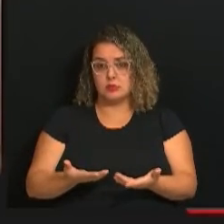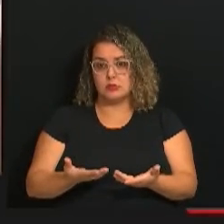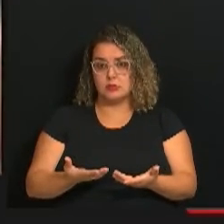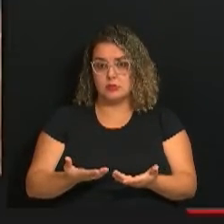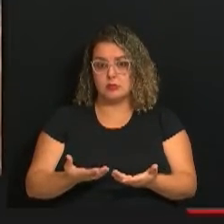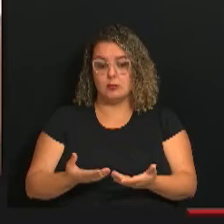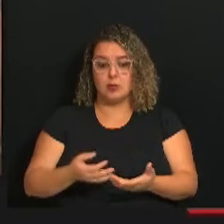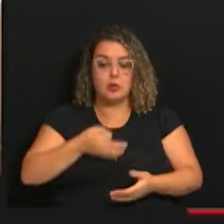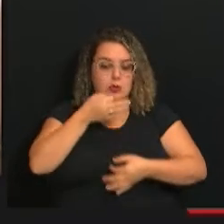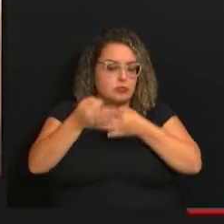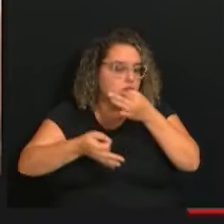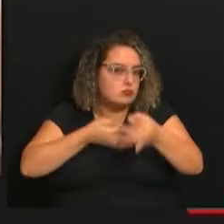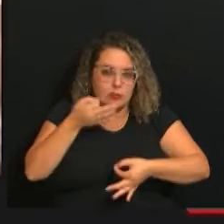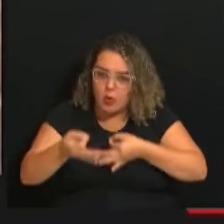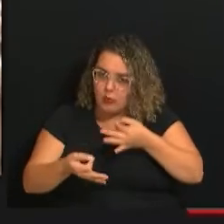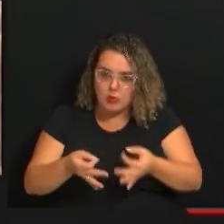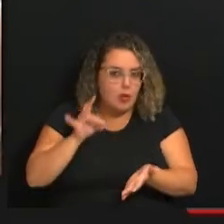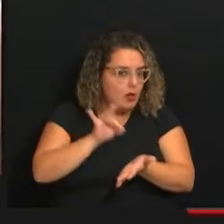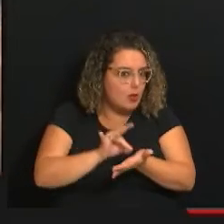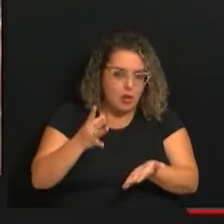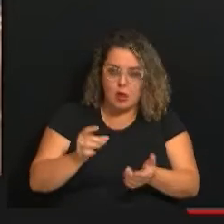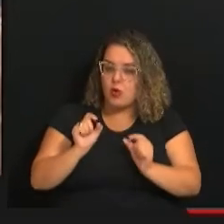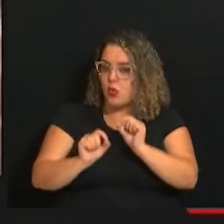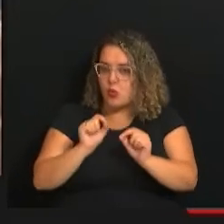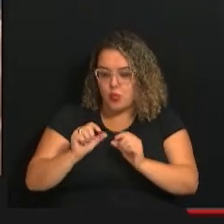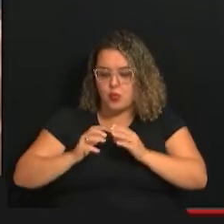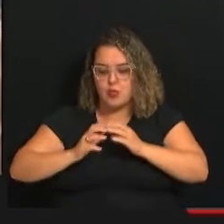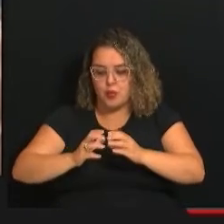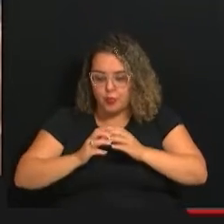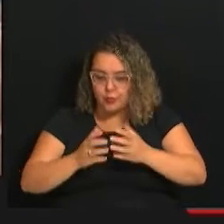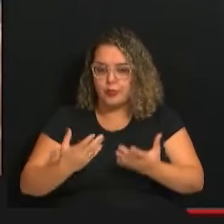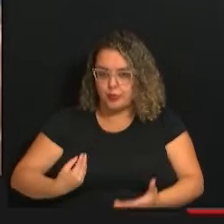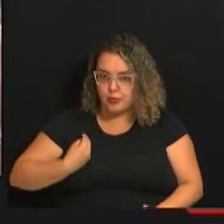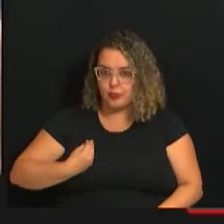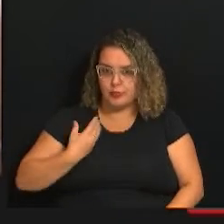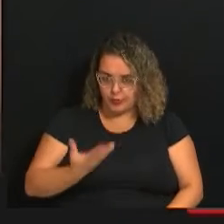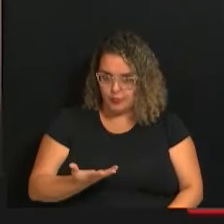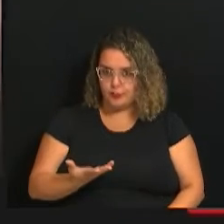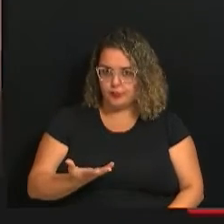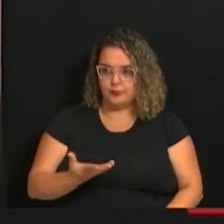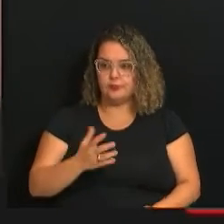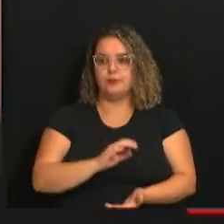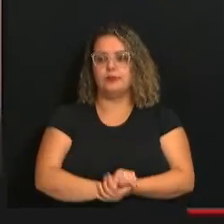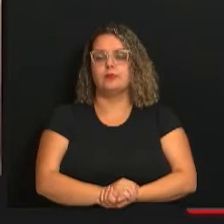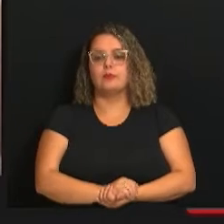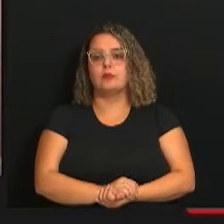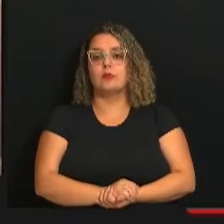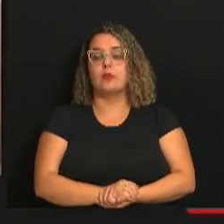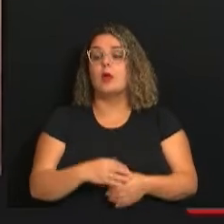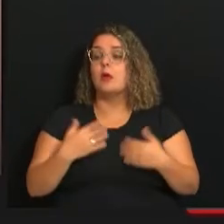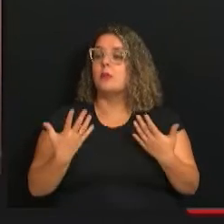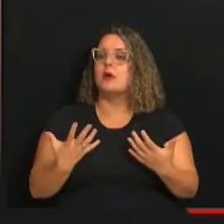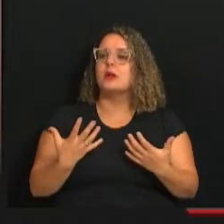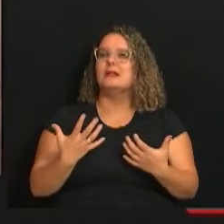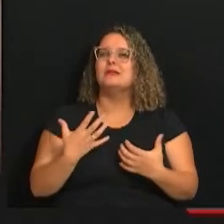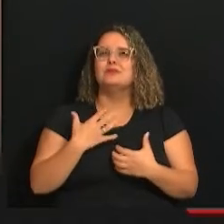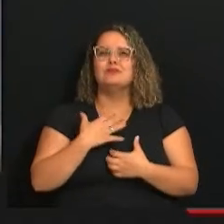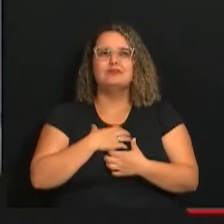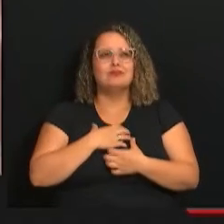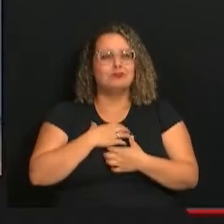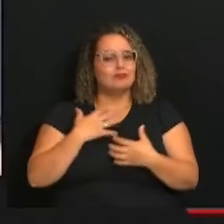algo tão sério. E depois que ele leu, ele disse que estava muito bom, que a